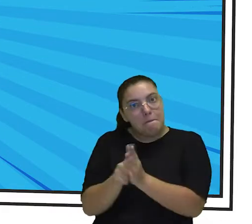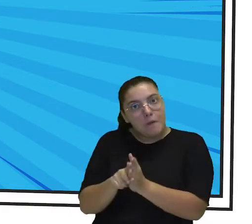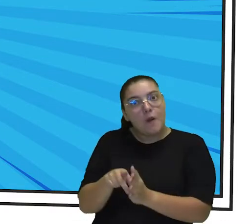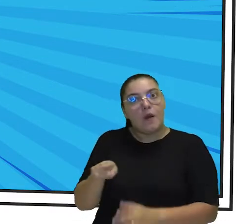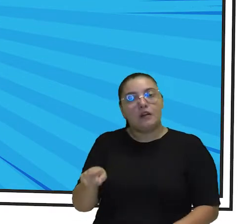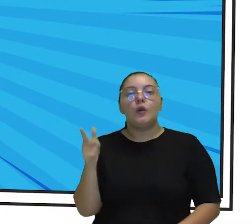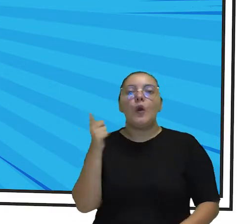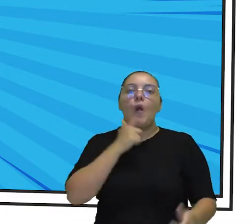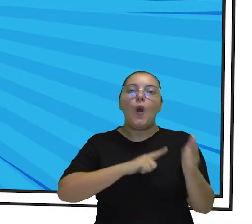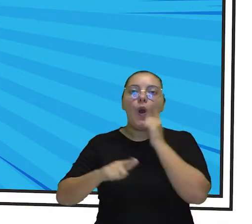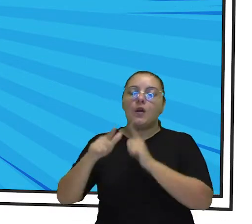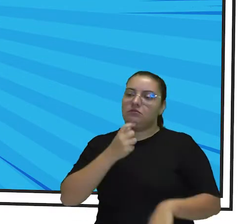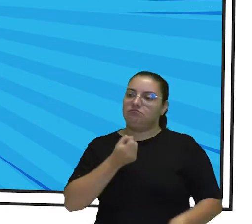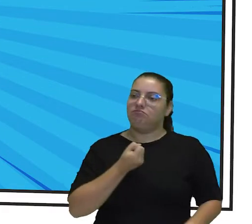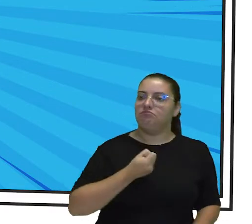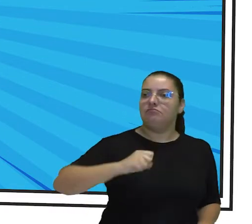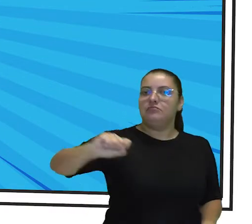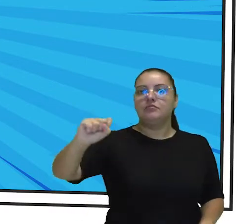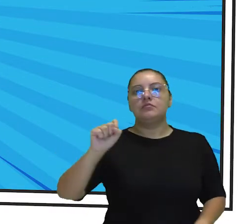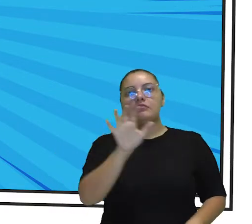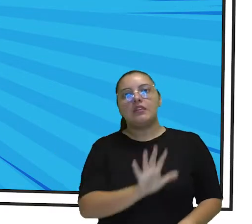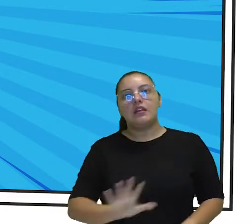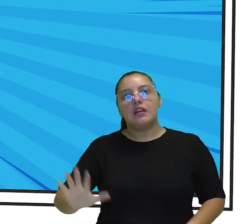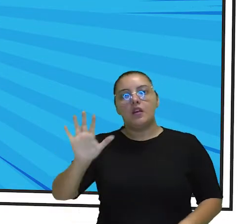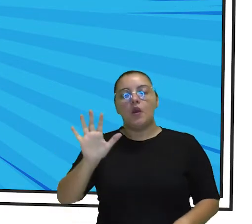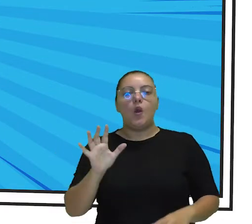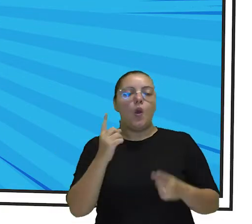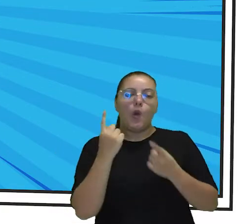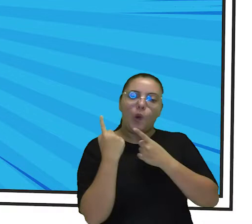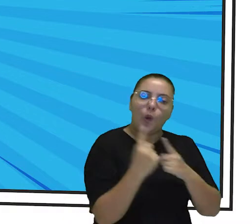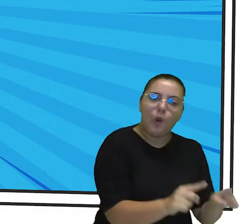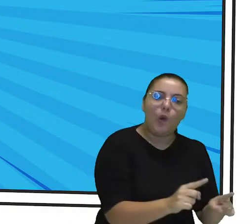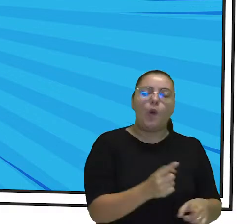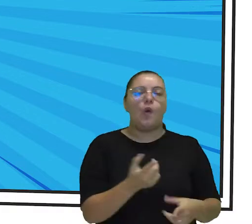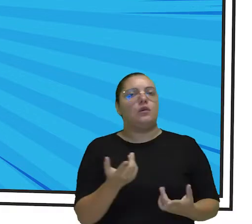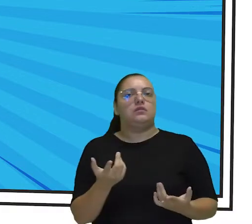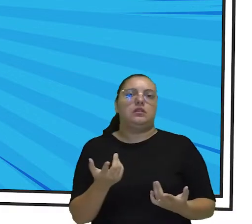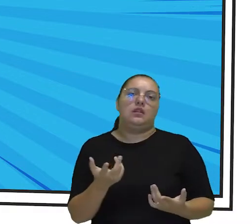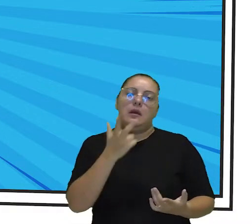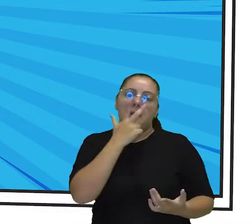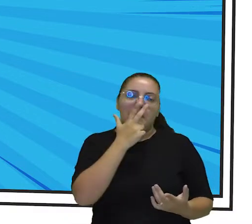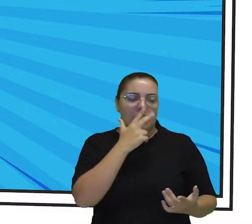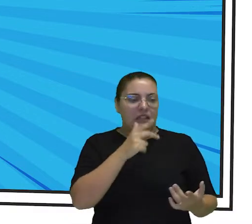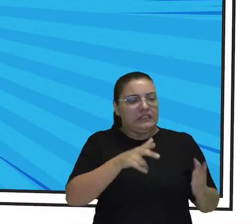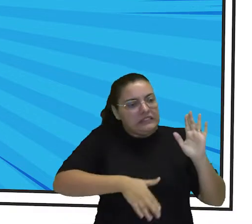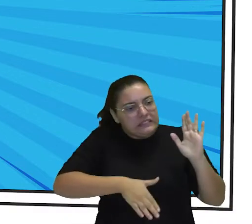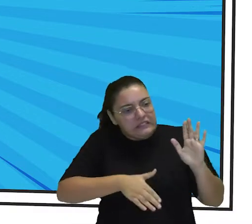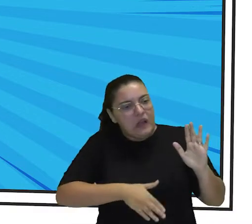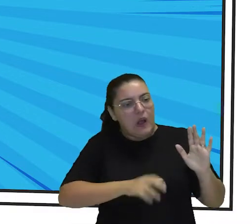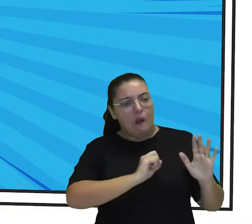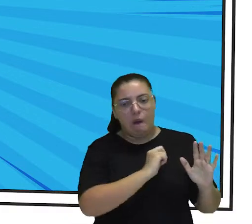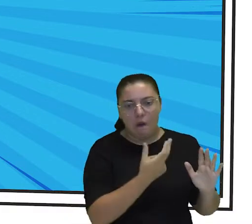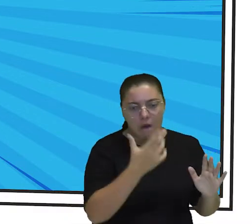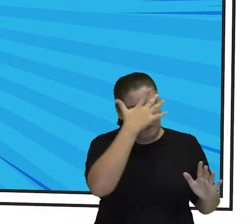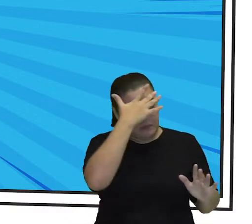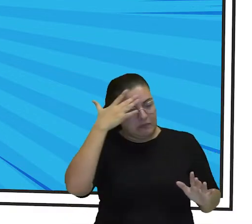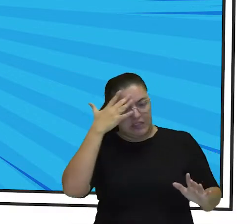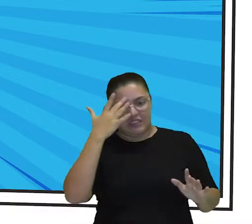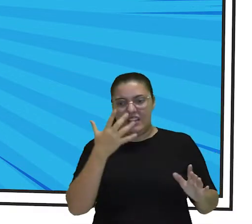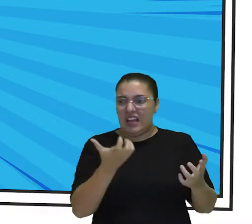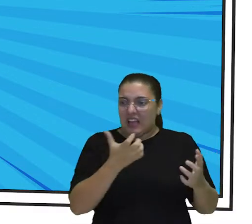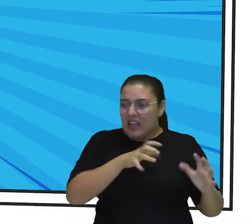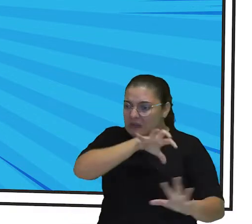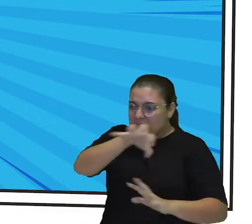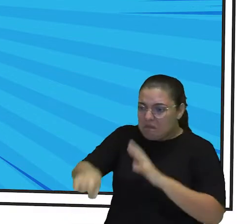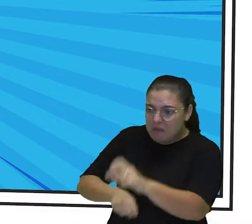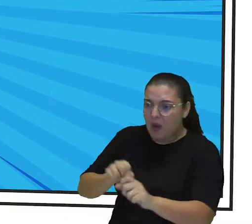Para tentar defender a região contra ações de malfeitores, ações de vilões, pessoas que querem saquear